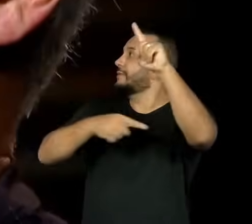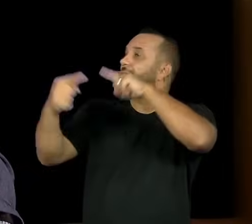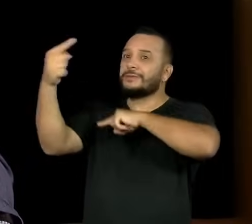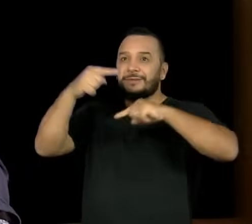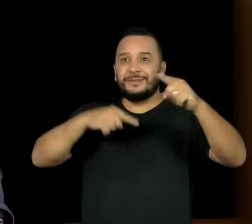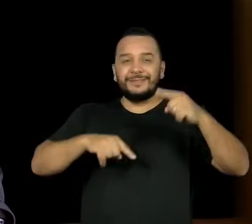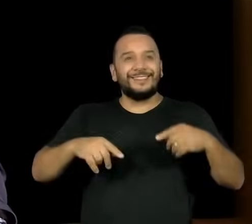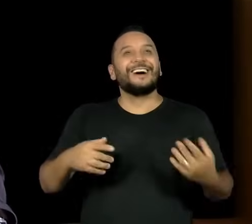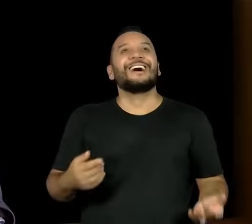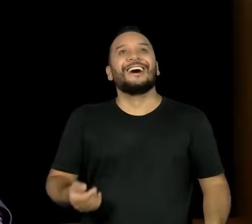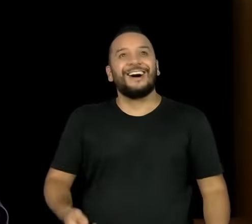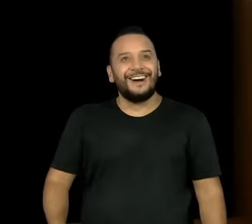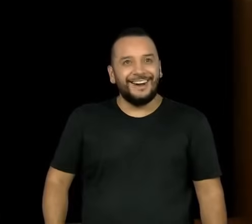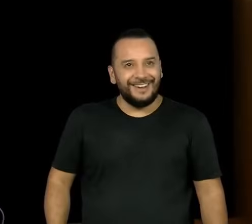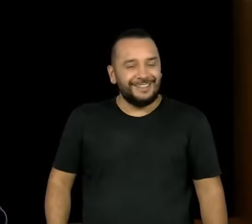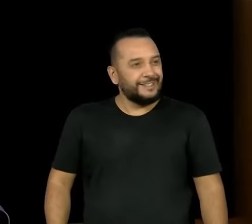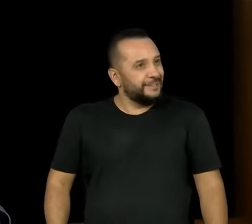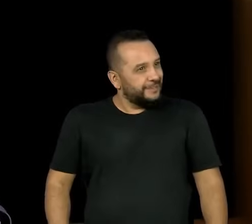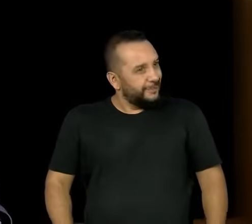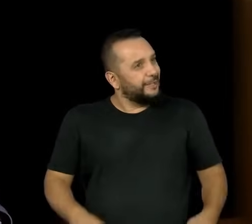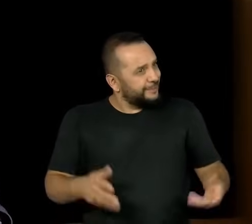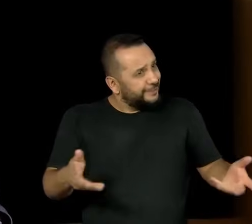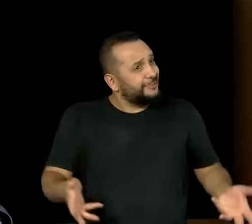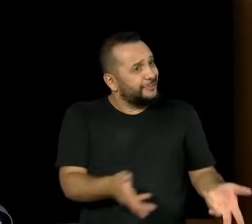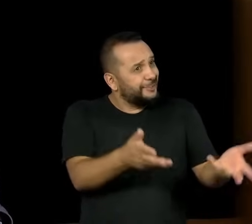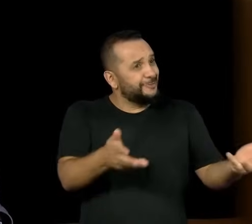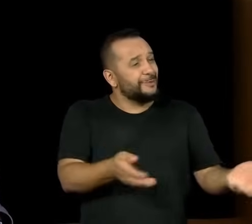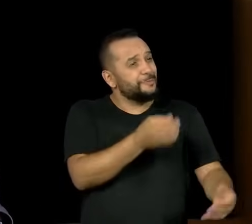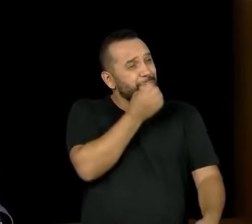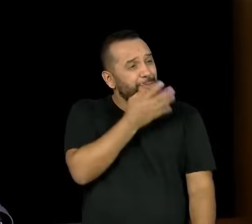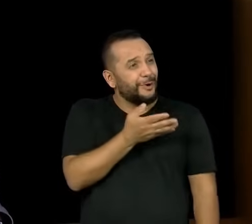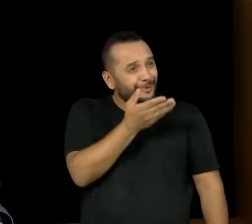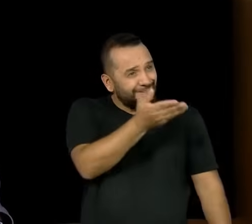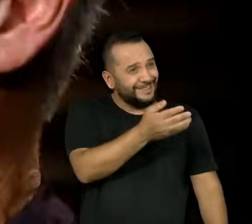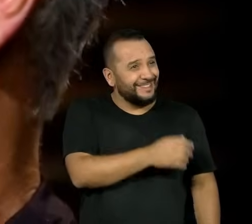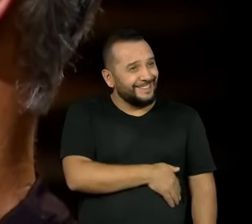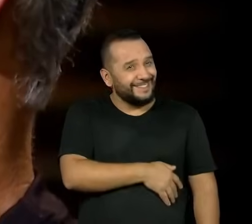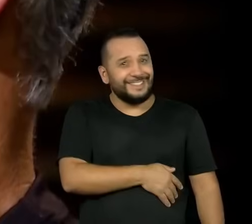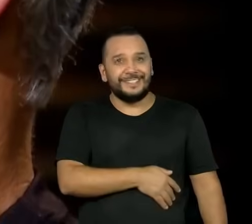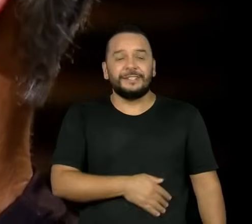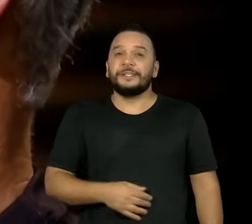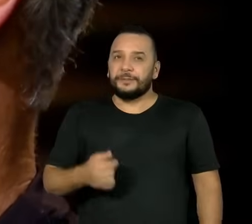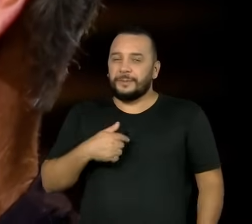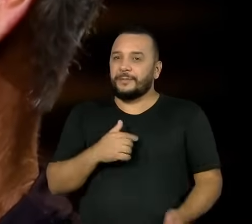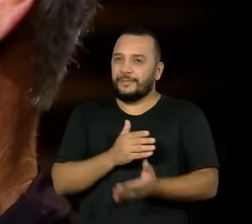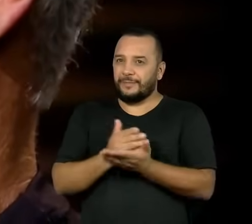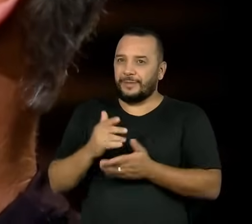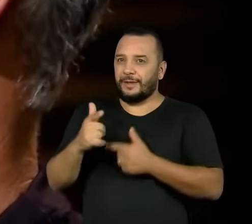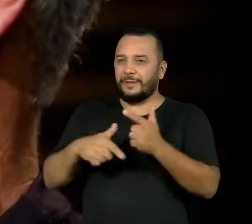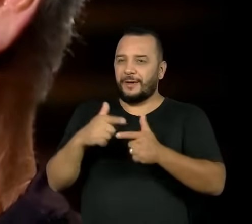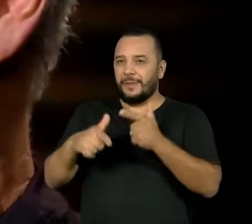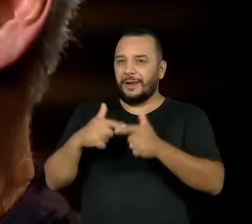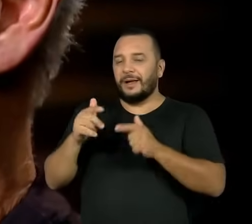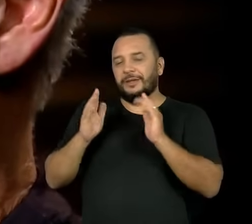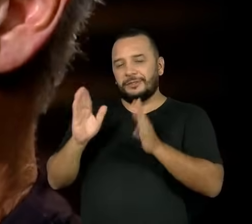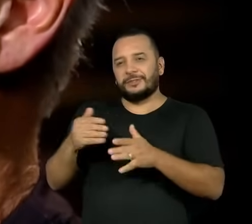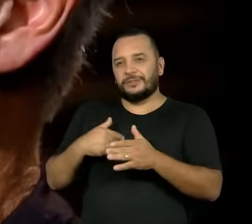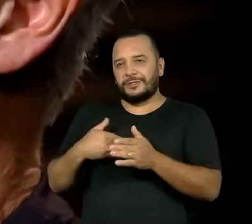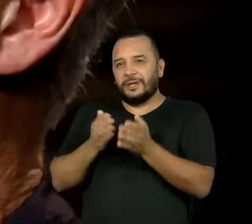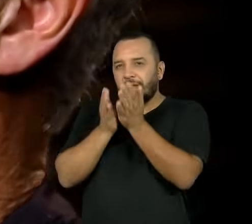cigarro. Claro. Que estímulo bom, né? Desde isso. cedo, assim. Quando eu comecei a trabalhar com psicodélico em